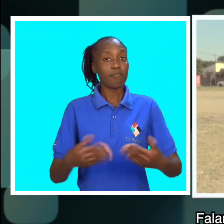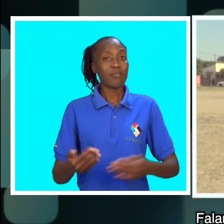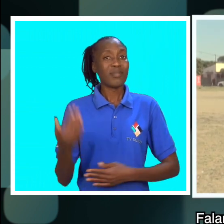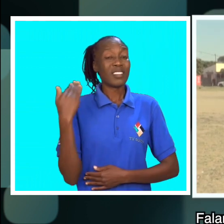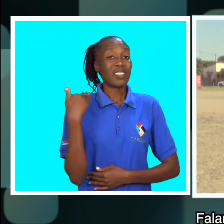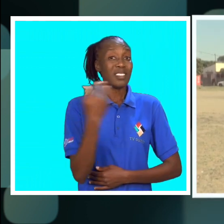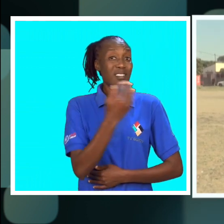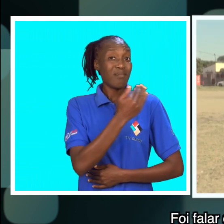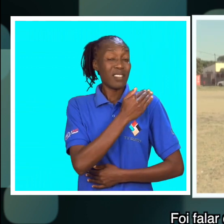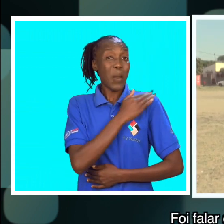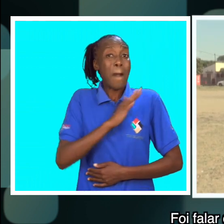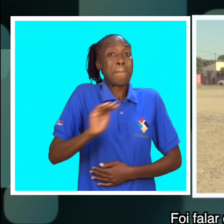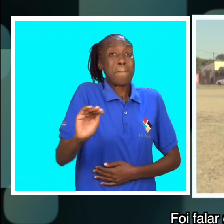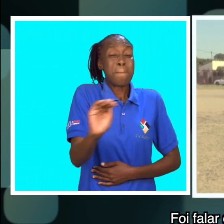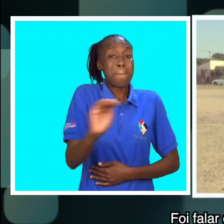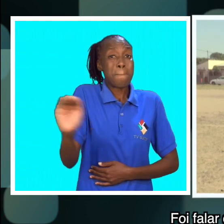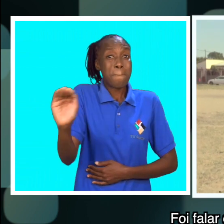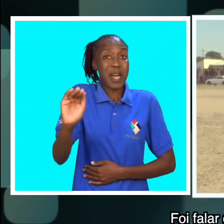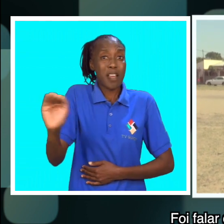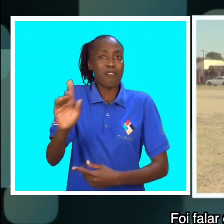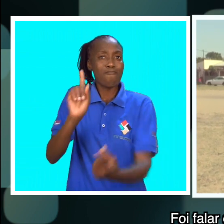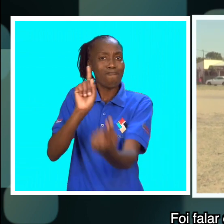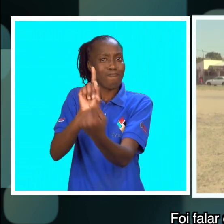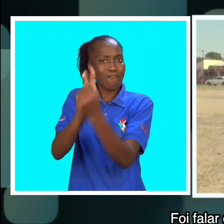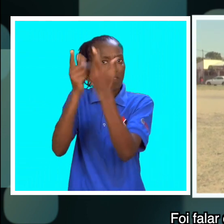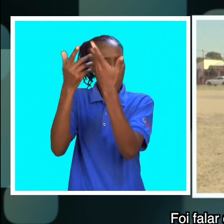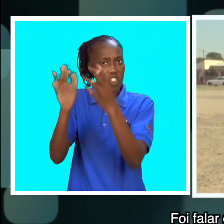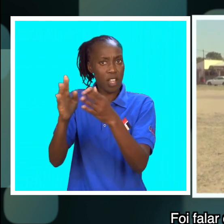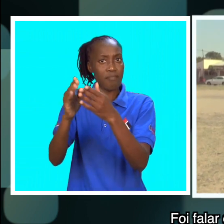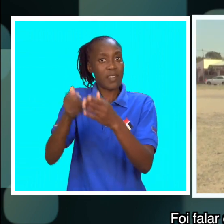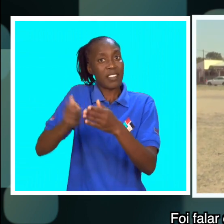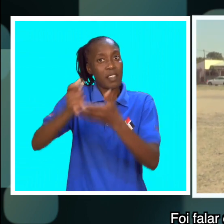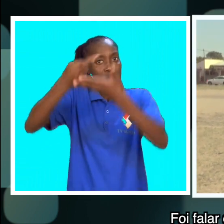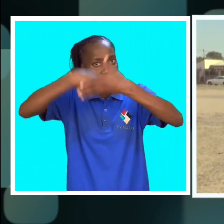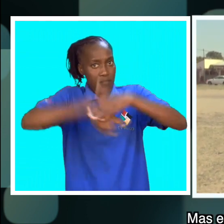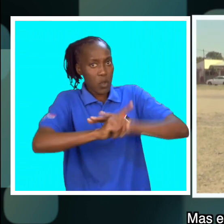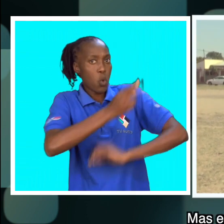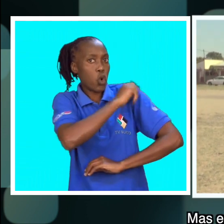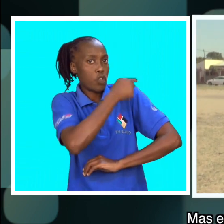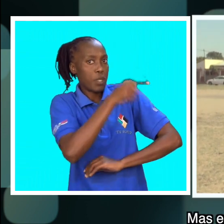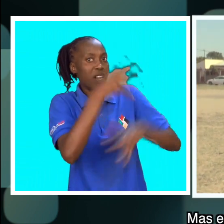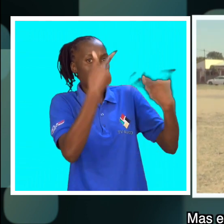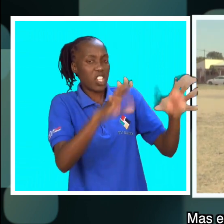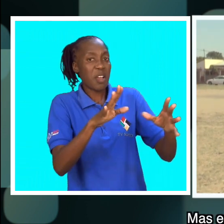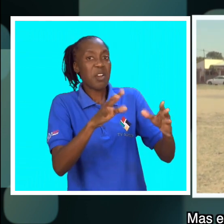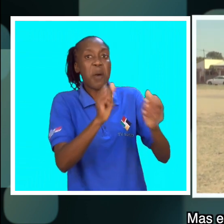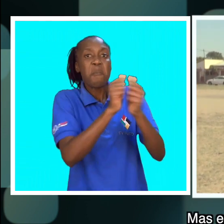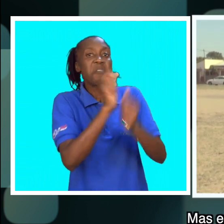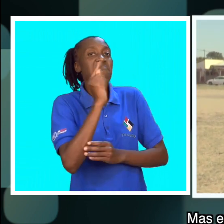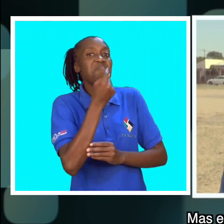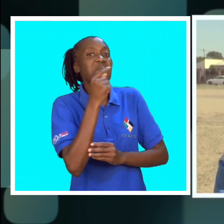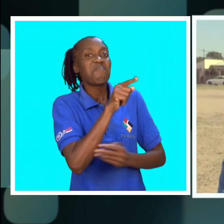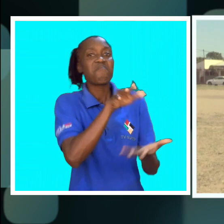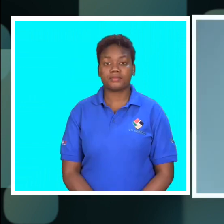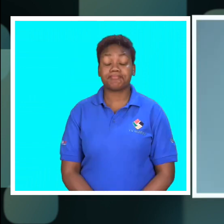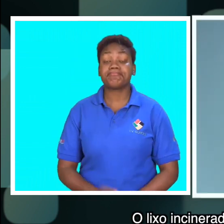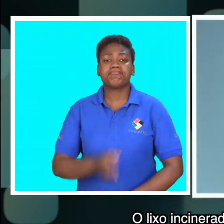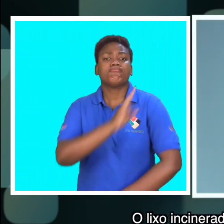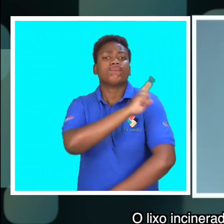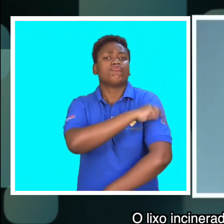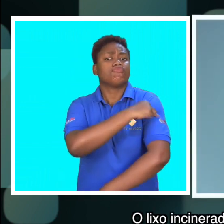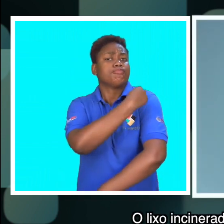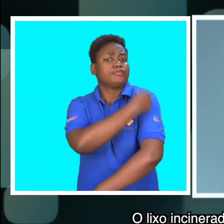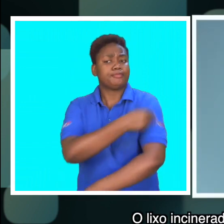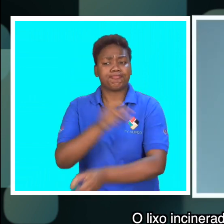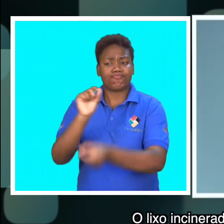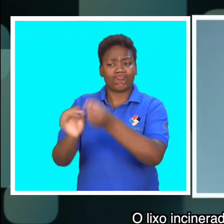chefe de quarteirão. O chefe de quarteirão foi falar com eles, acho que não conseguiu. Mas esse chaminé não nos faz bem. O